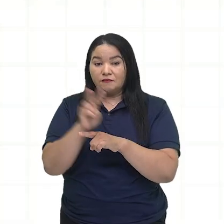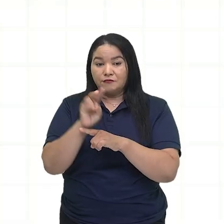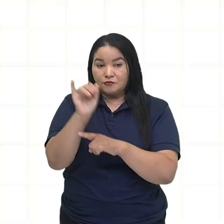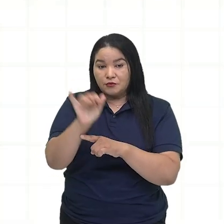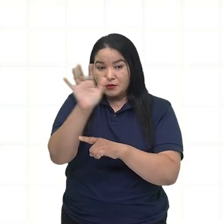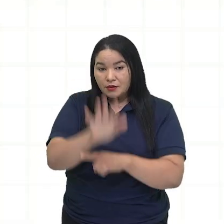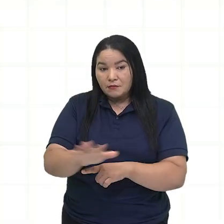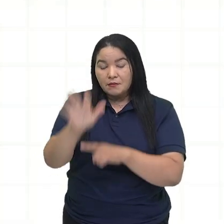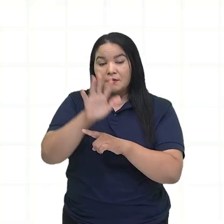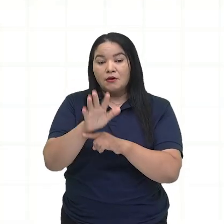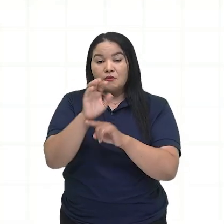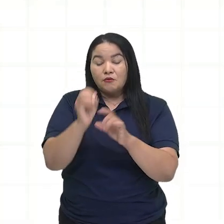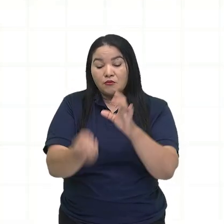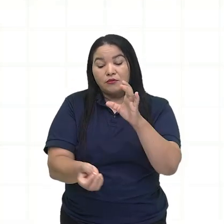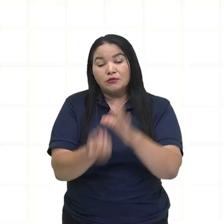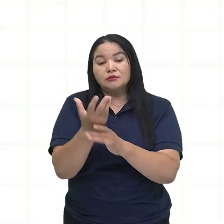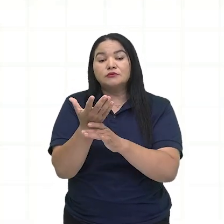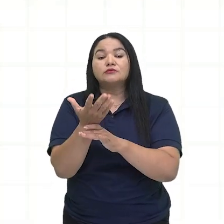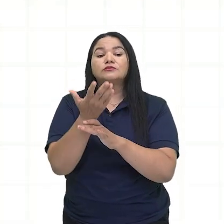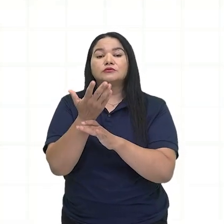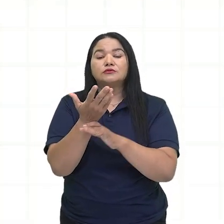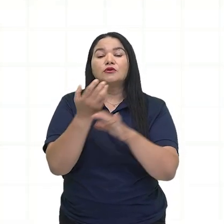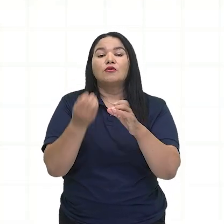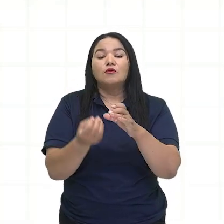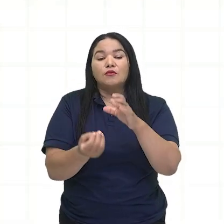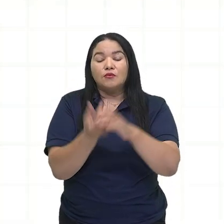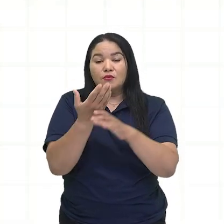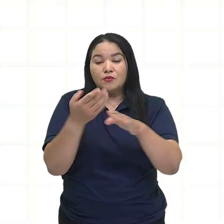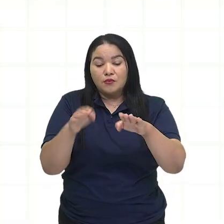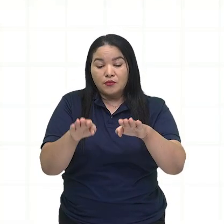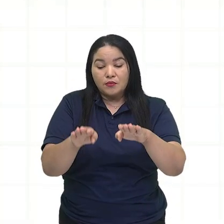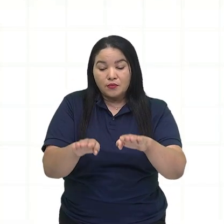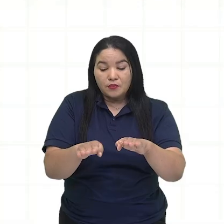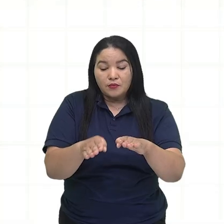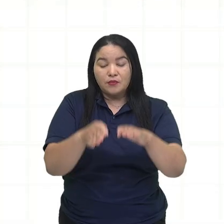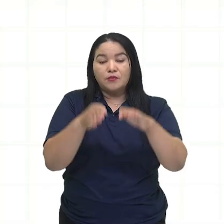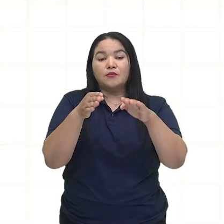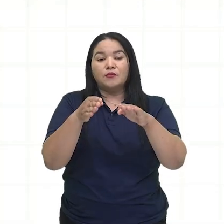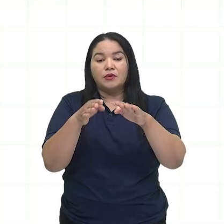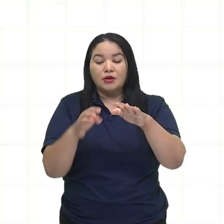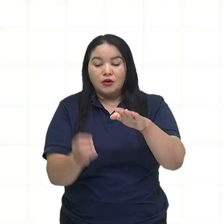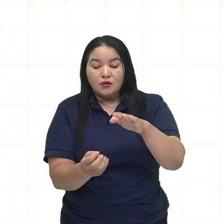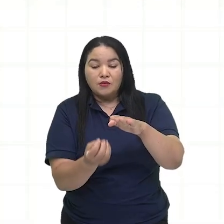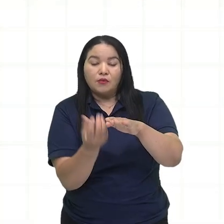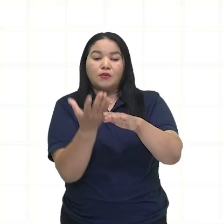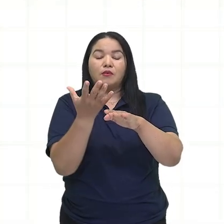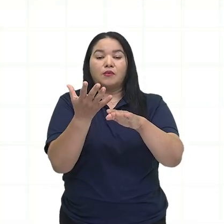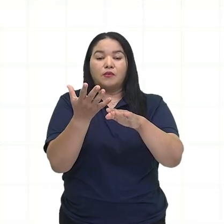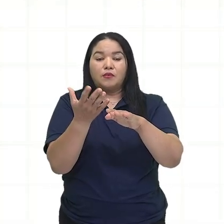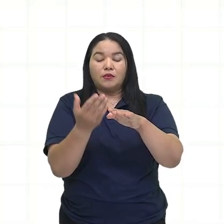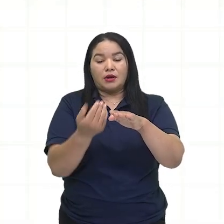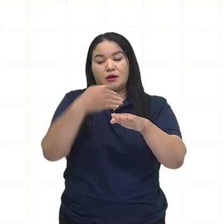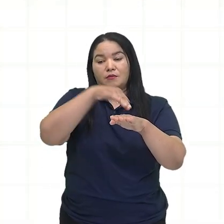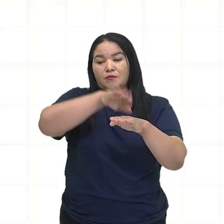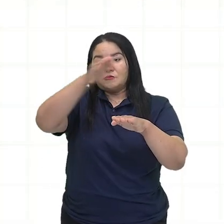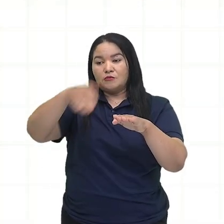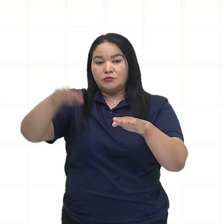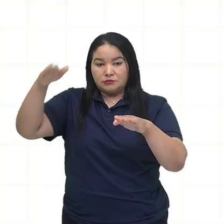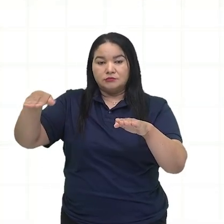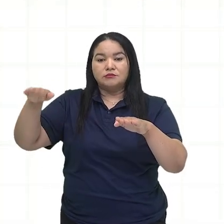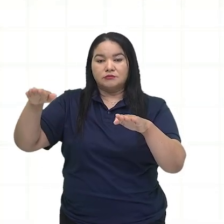imagem o surgimento, né, o levantamento aqui, ó, de montanhas, que é